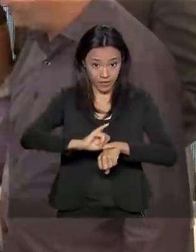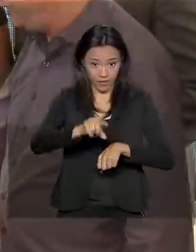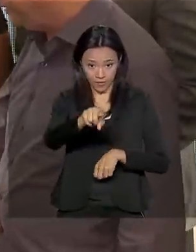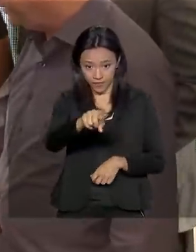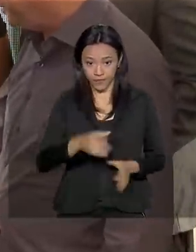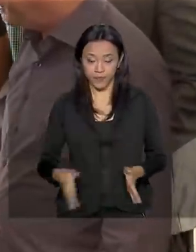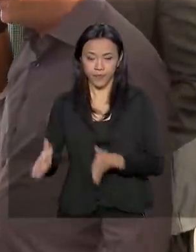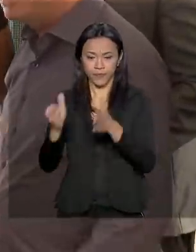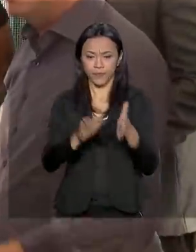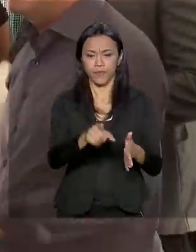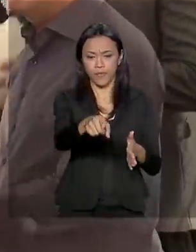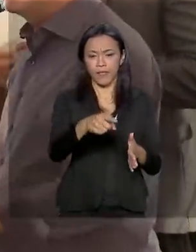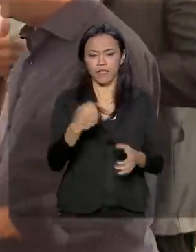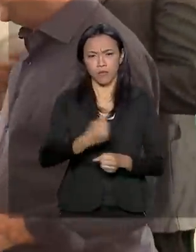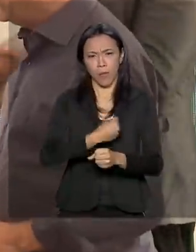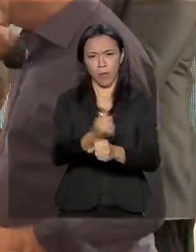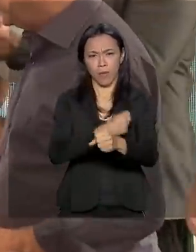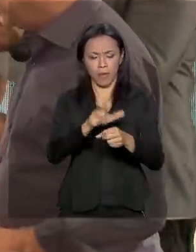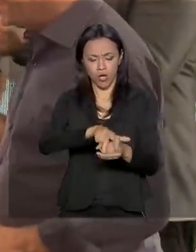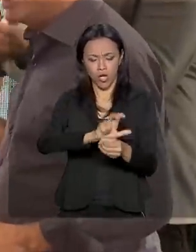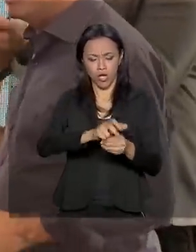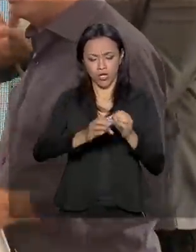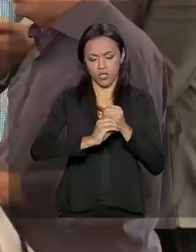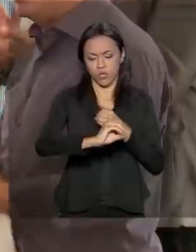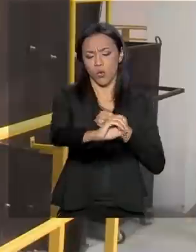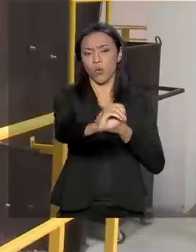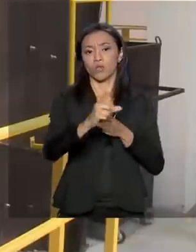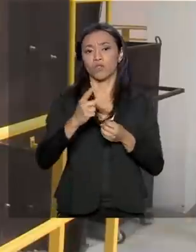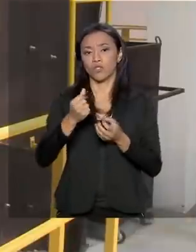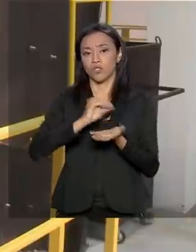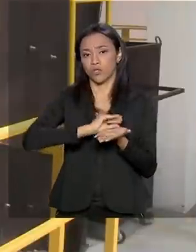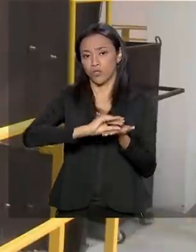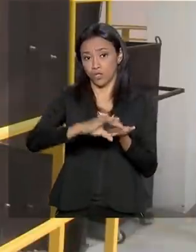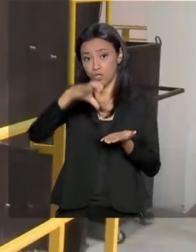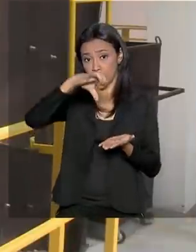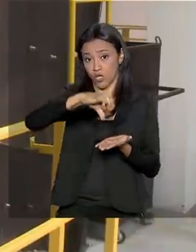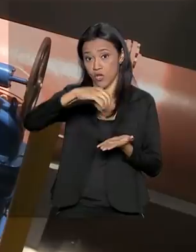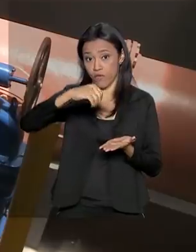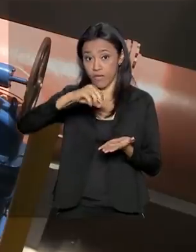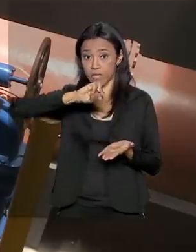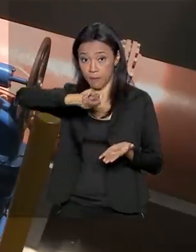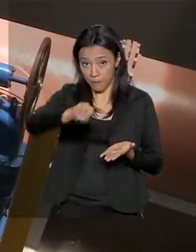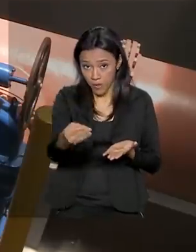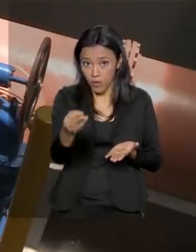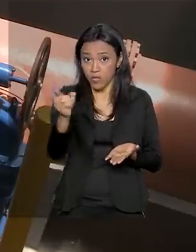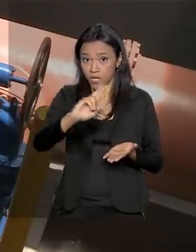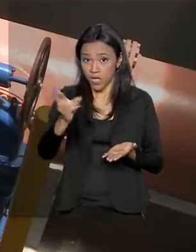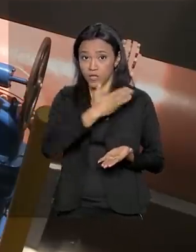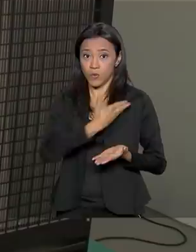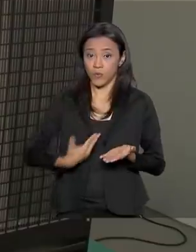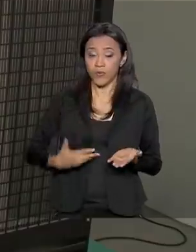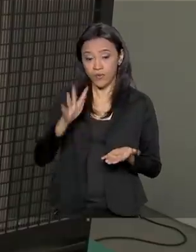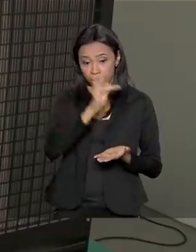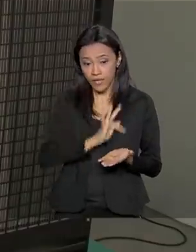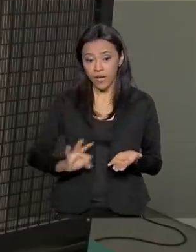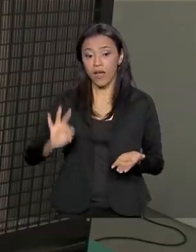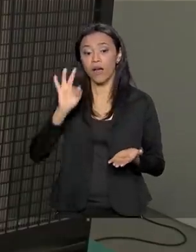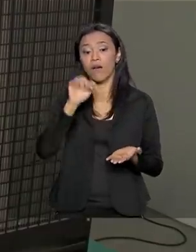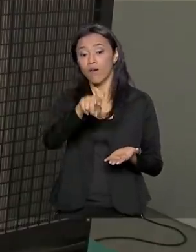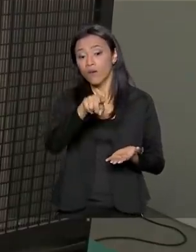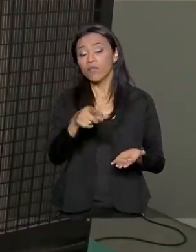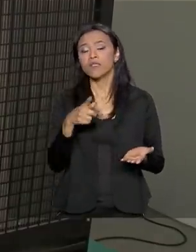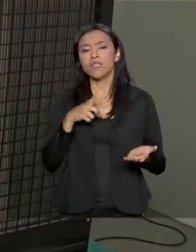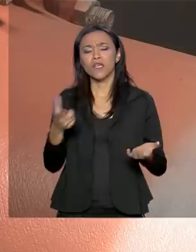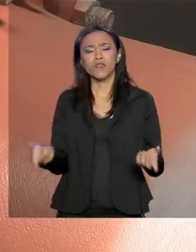sistema de esgoto contarão com cerca de 90 milhões de reais de investimentos do governo federal de um convênio feito com o ministério do desenvolvimento